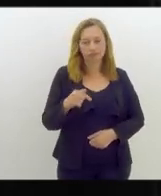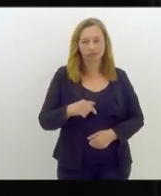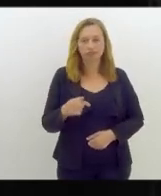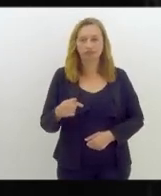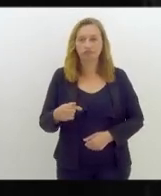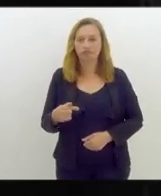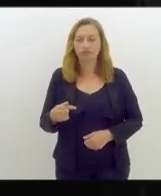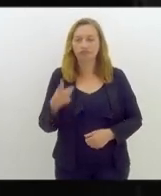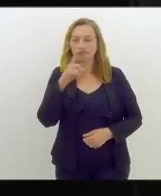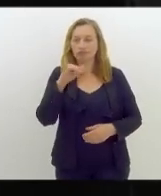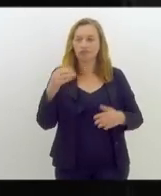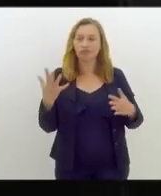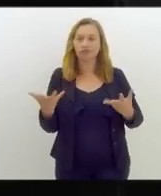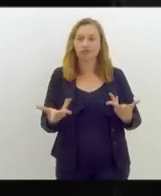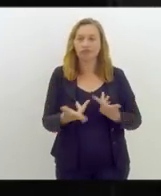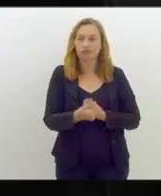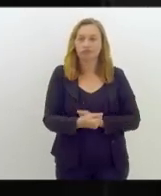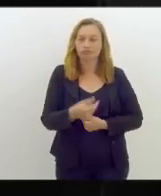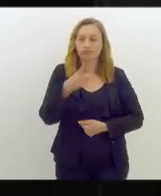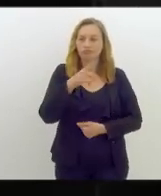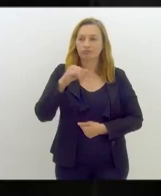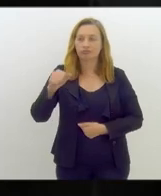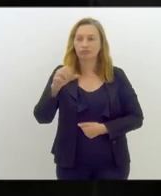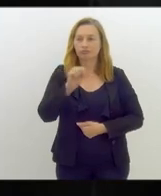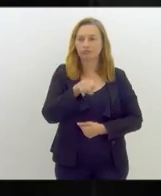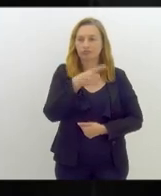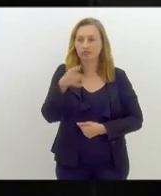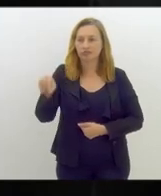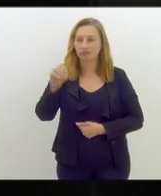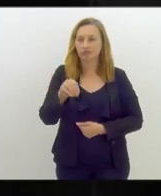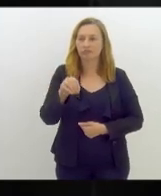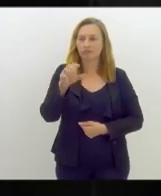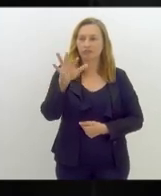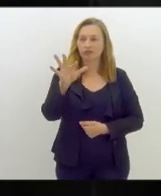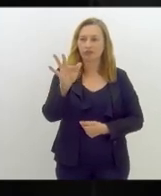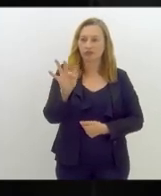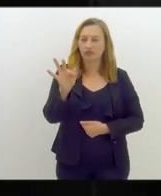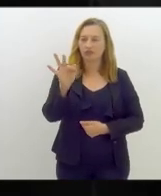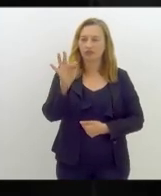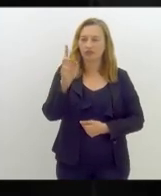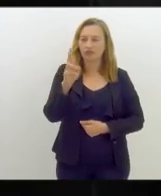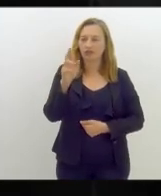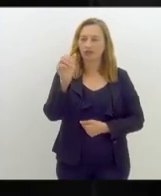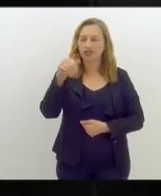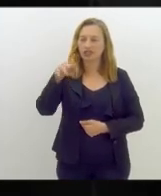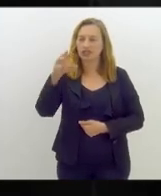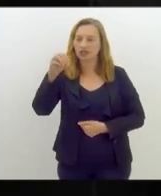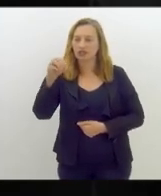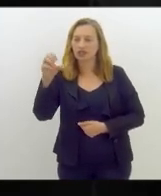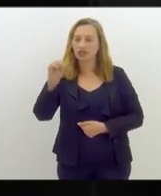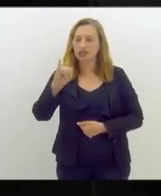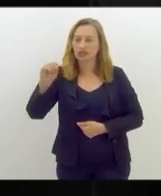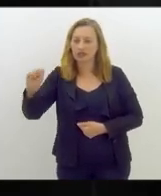maravilhoso, dia de São Francisco de Assis, dia 4 de outubro, e dizer que